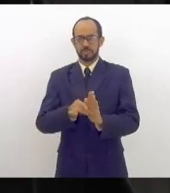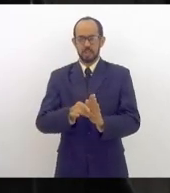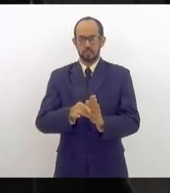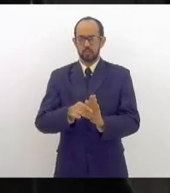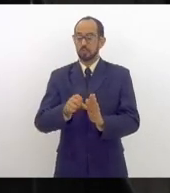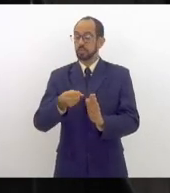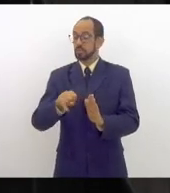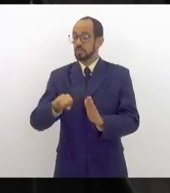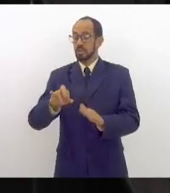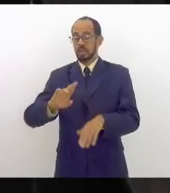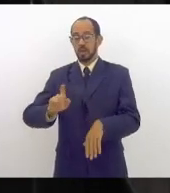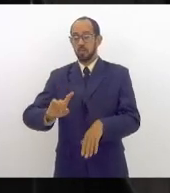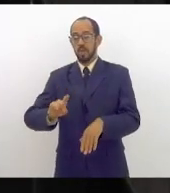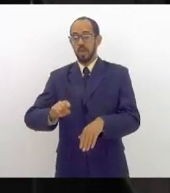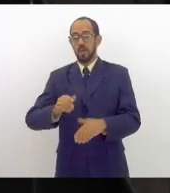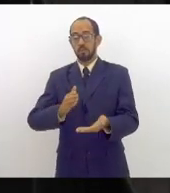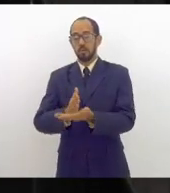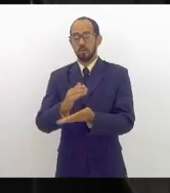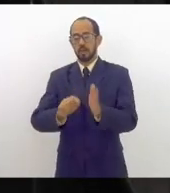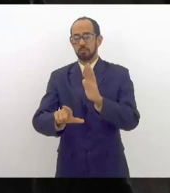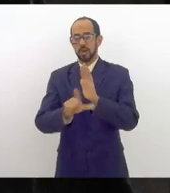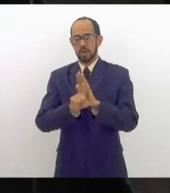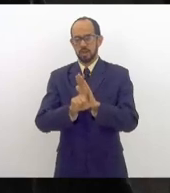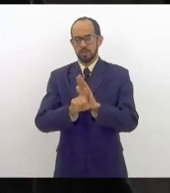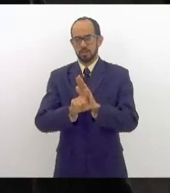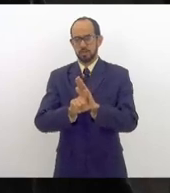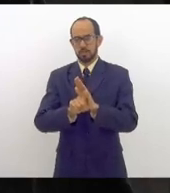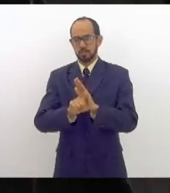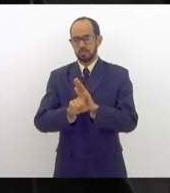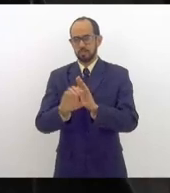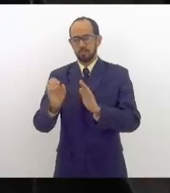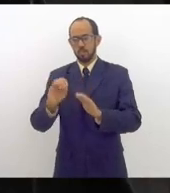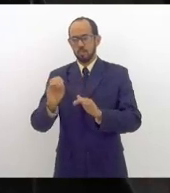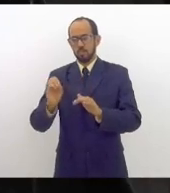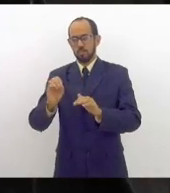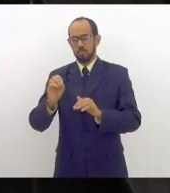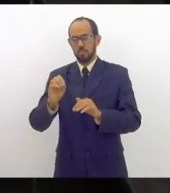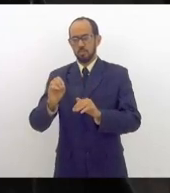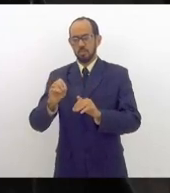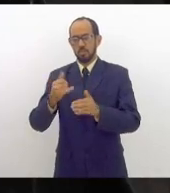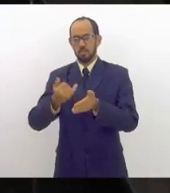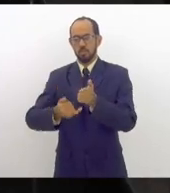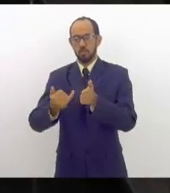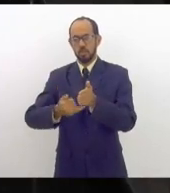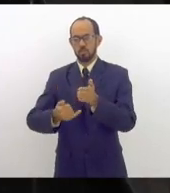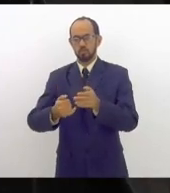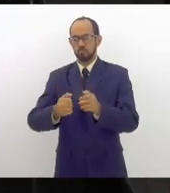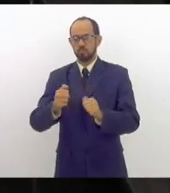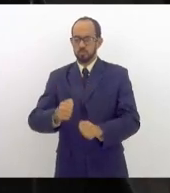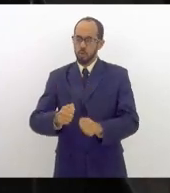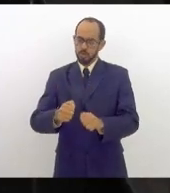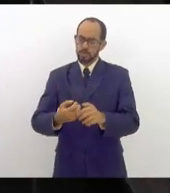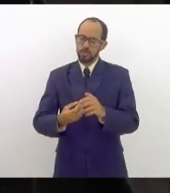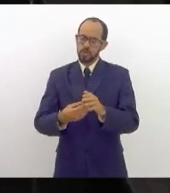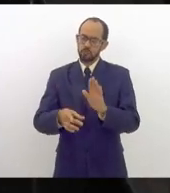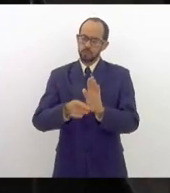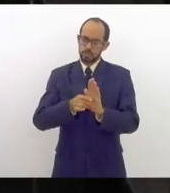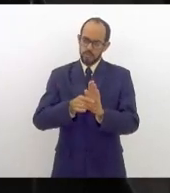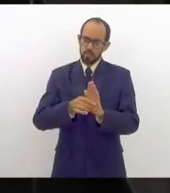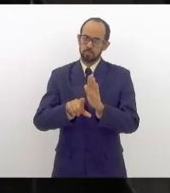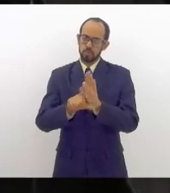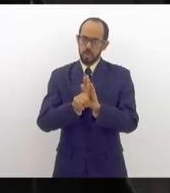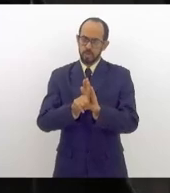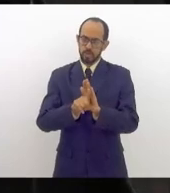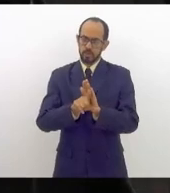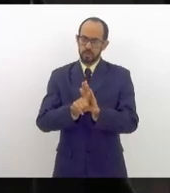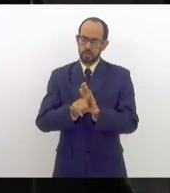lei. Nenhum tributo pode ser fixado sem ser por lei. Isso vem desde